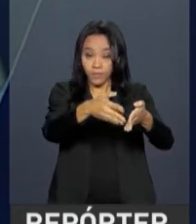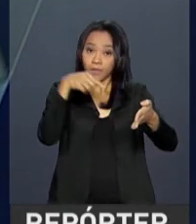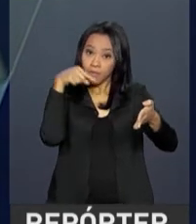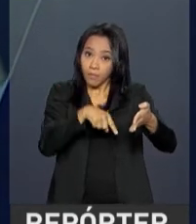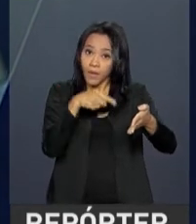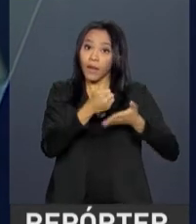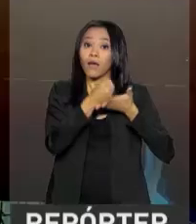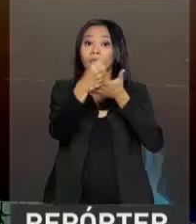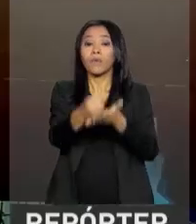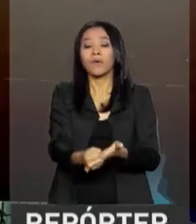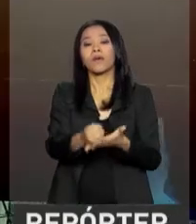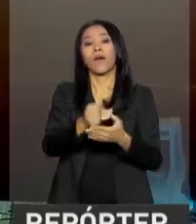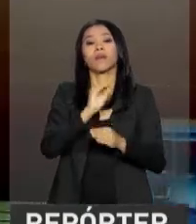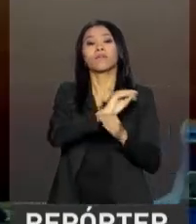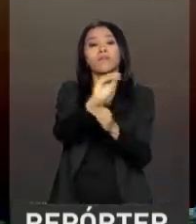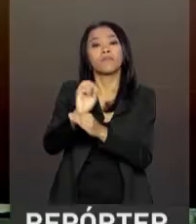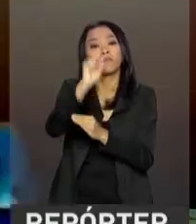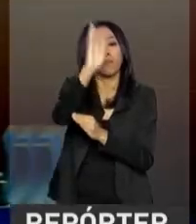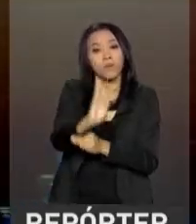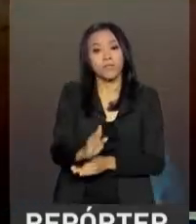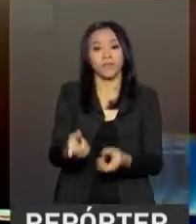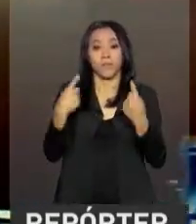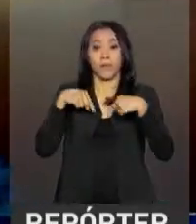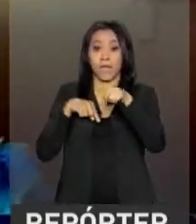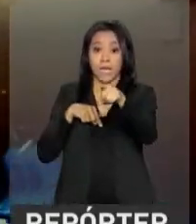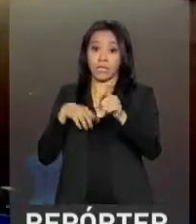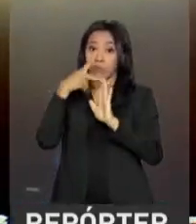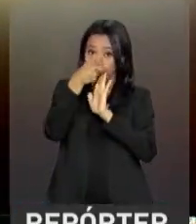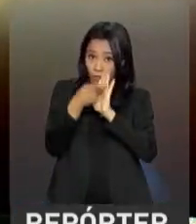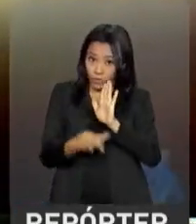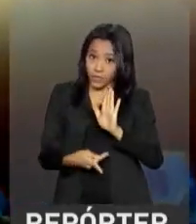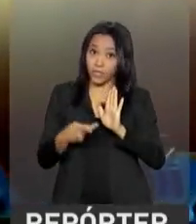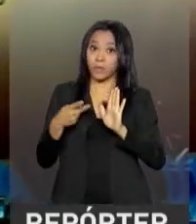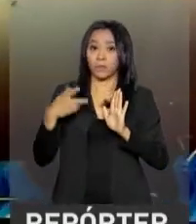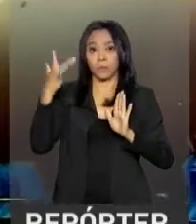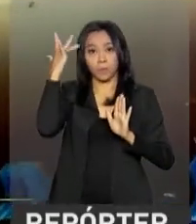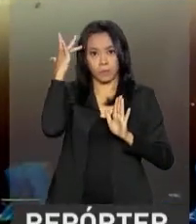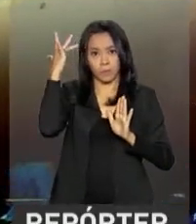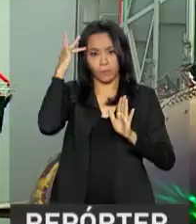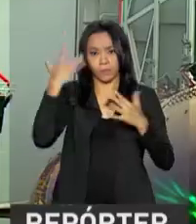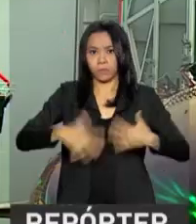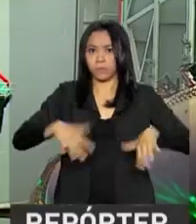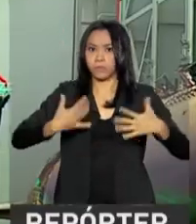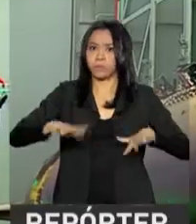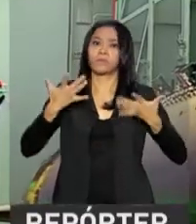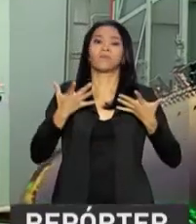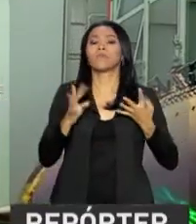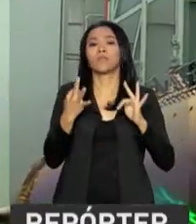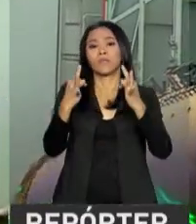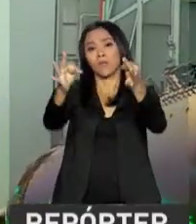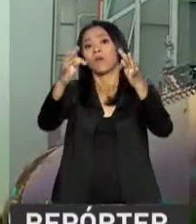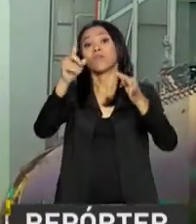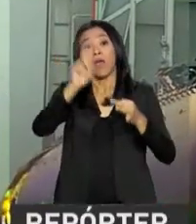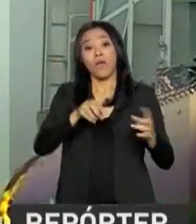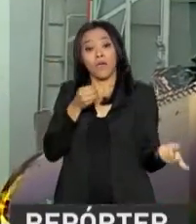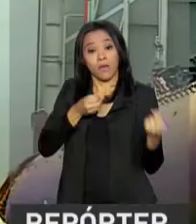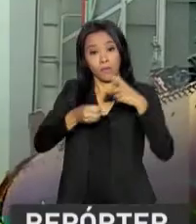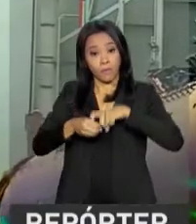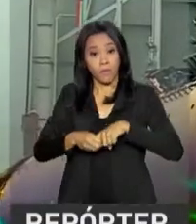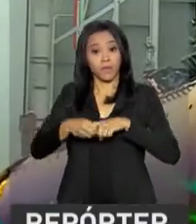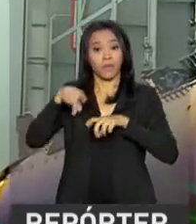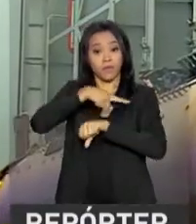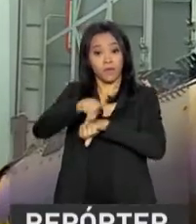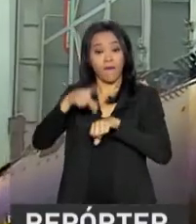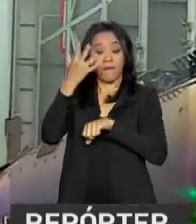marítimos brasileiros. O PROSUB é um dos maiores projetos tecnológicos do país. Desenvolvido em parceria com a França, o